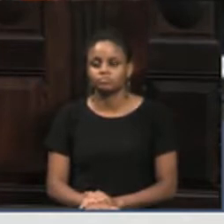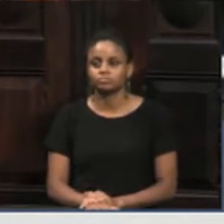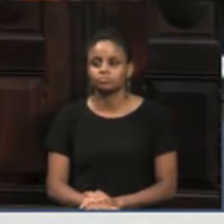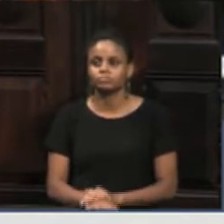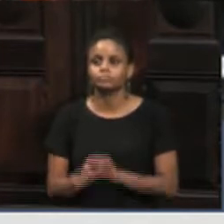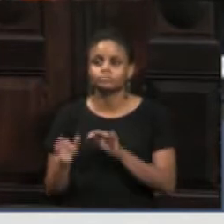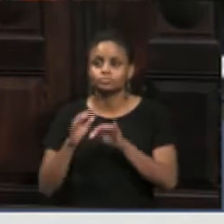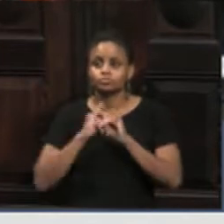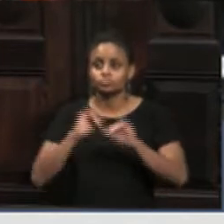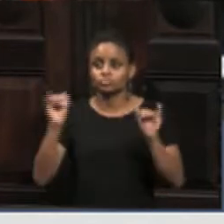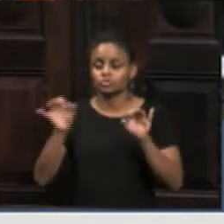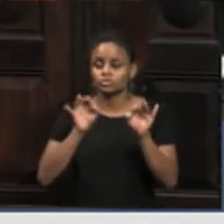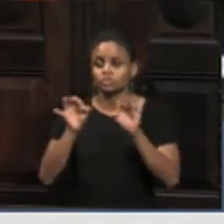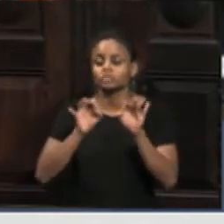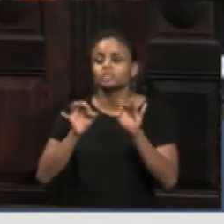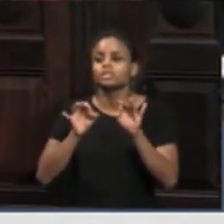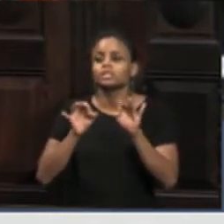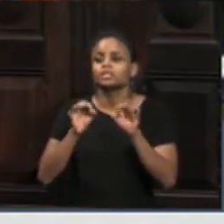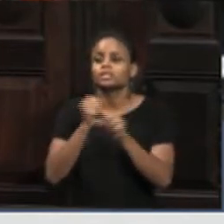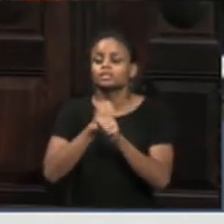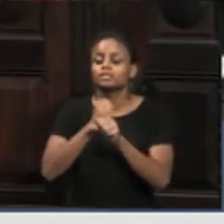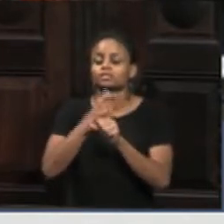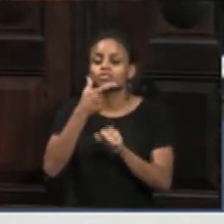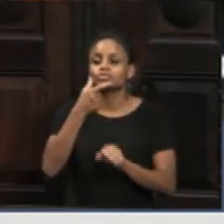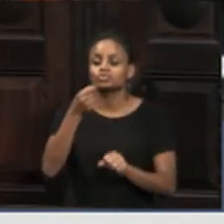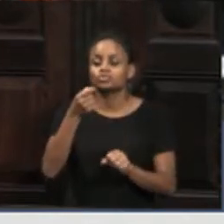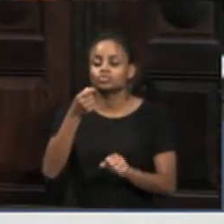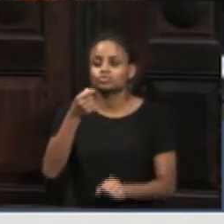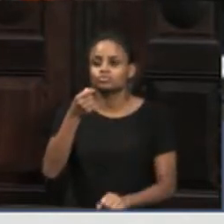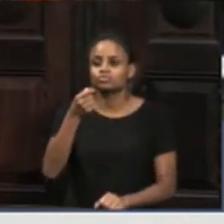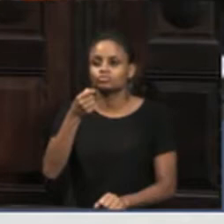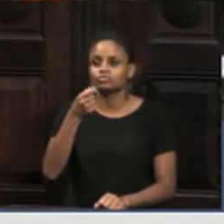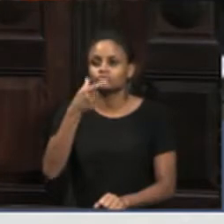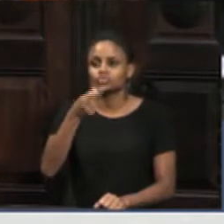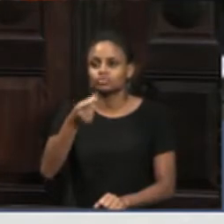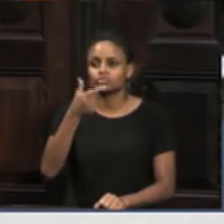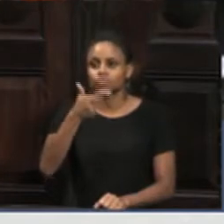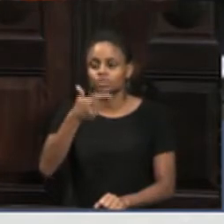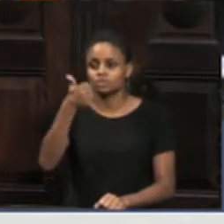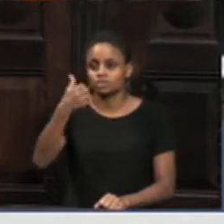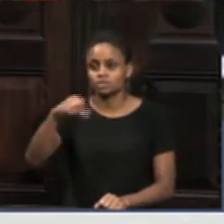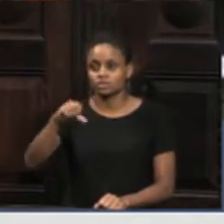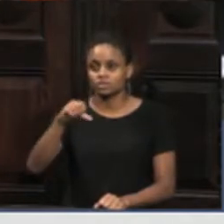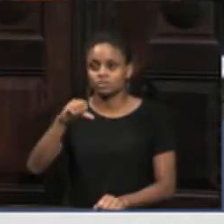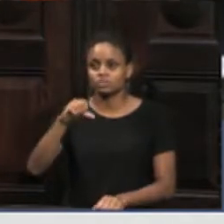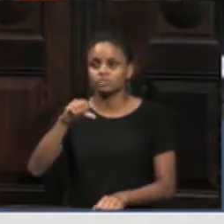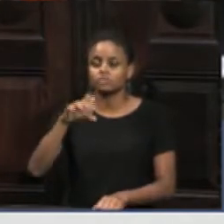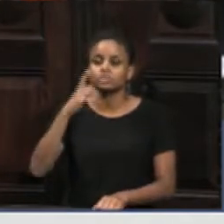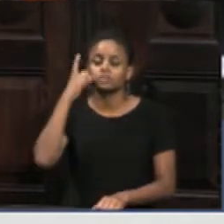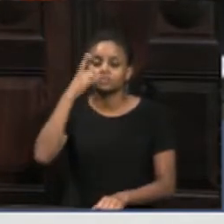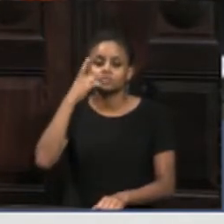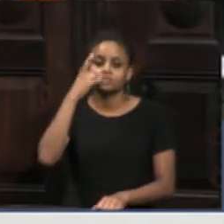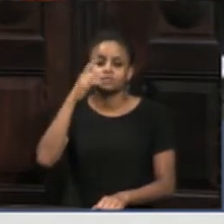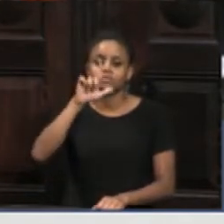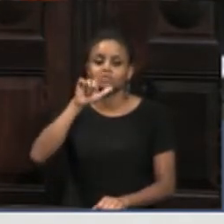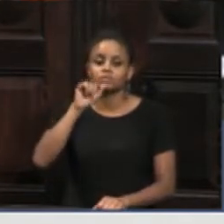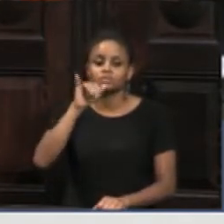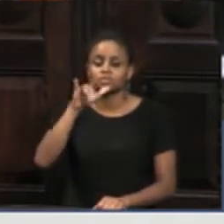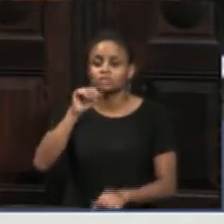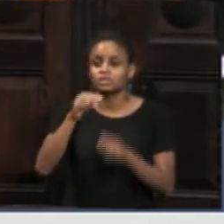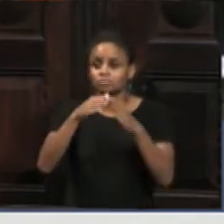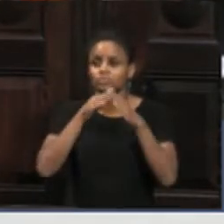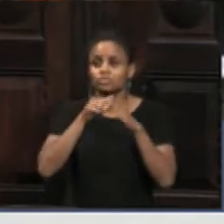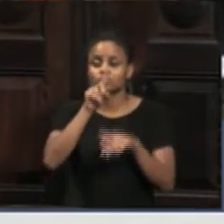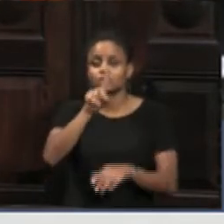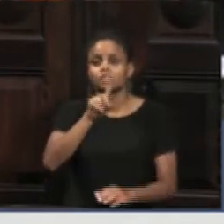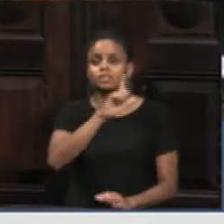Indicação legislativa número 209 de 2017, de autoria da deputada Zeidan. Solicita ao excelentíssimo senhor governador do Estado do Rio de Janeiro, senhor Luiz Fernando